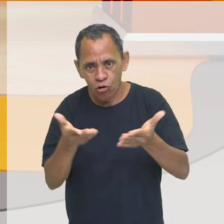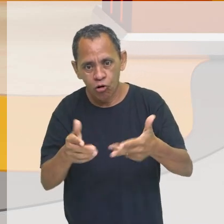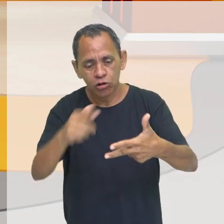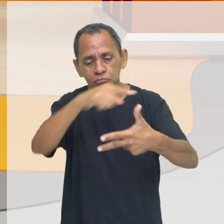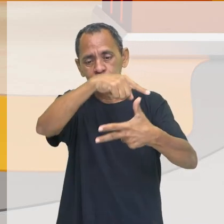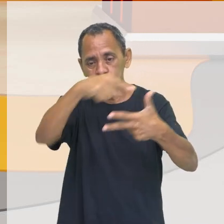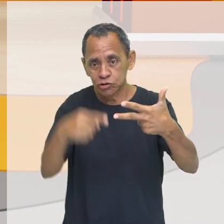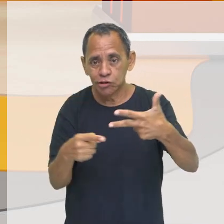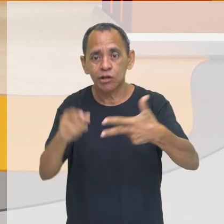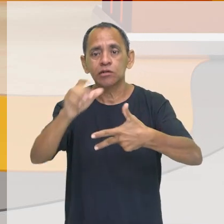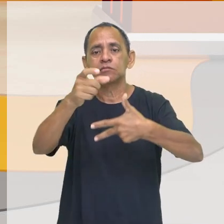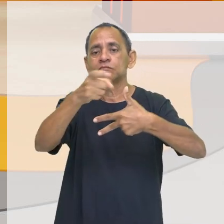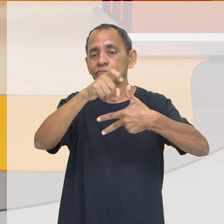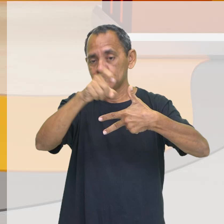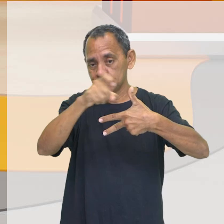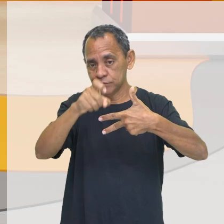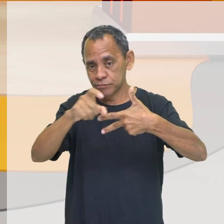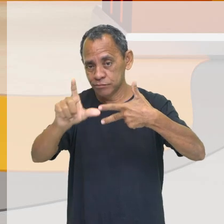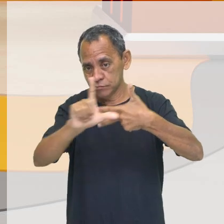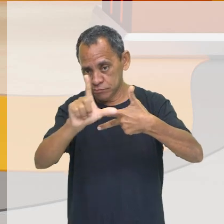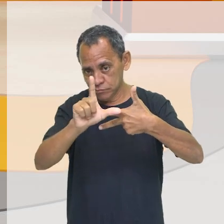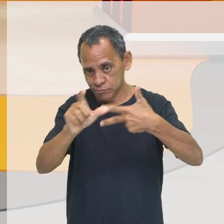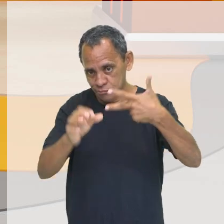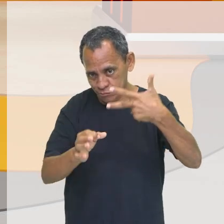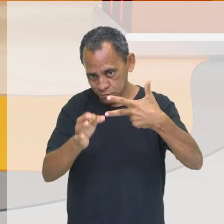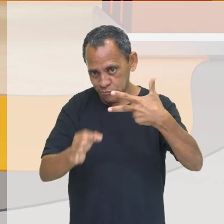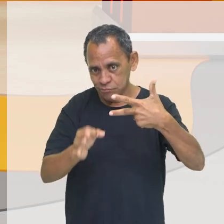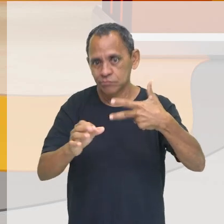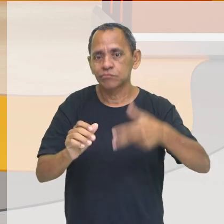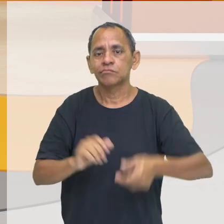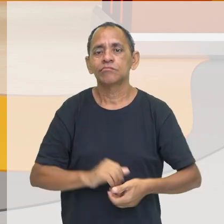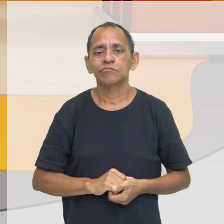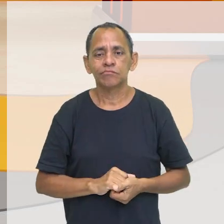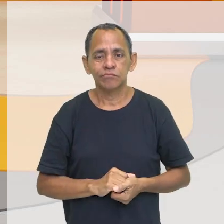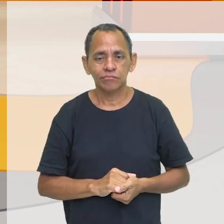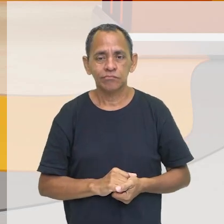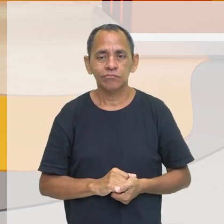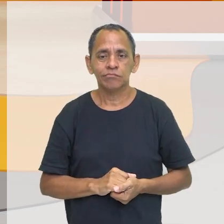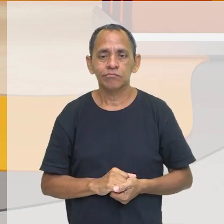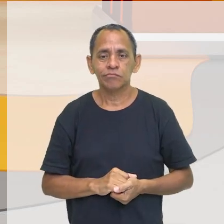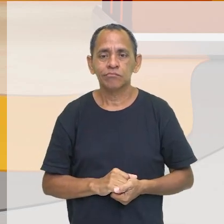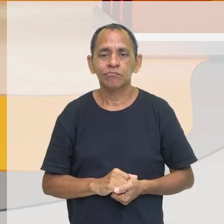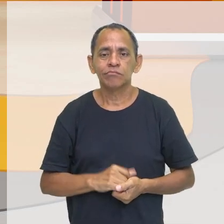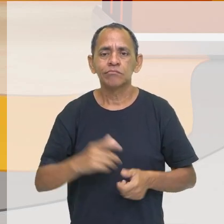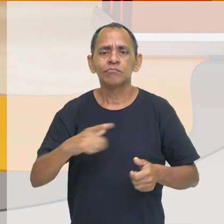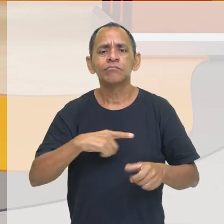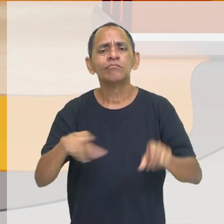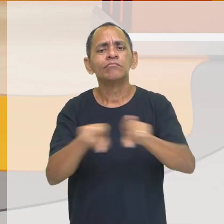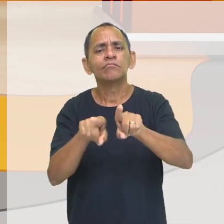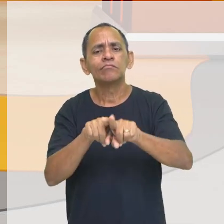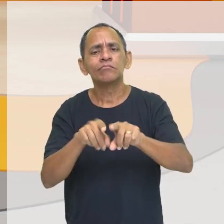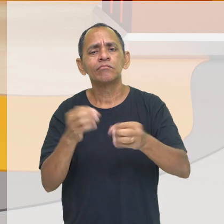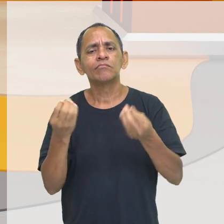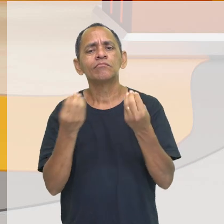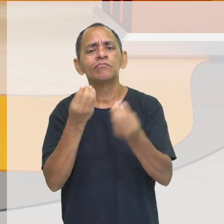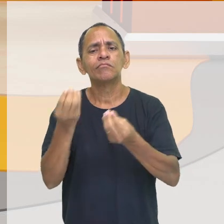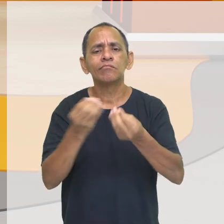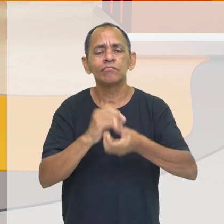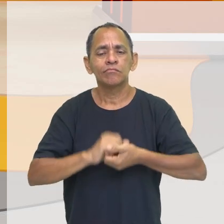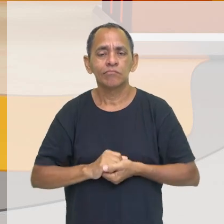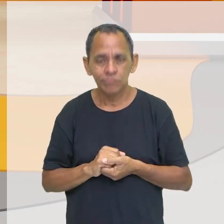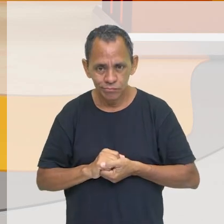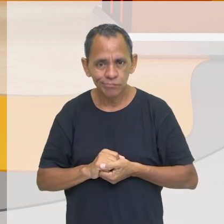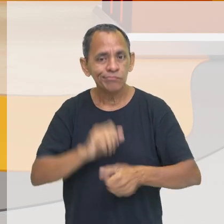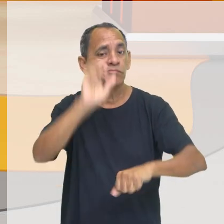3 poderes separados: o executivo, o legislativo e o judiciário. Vamos ter a presença